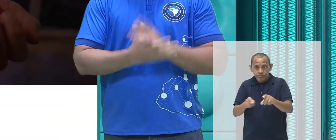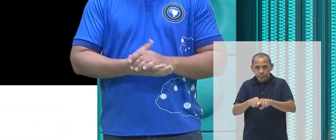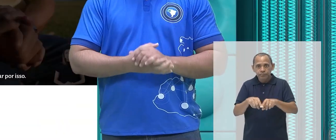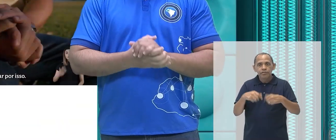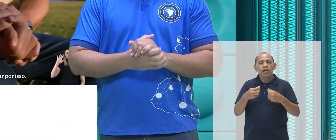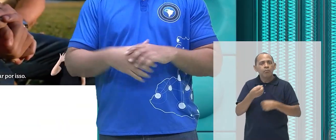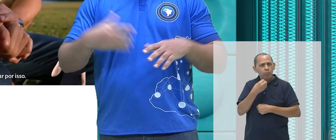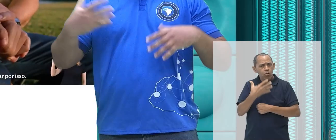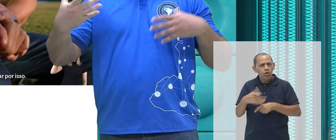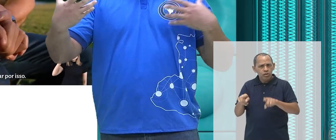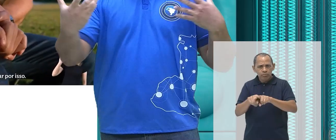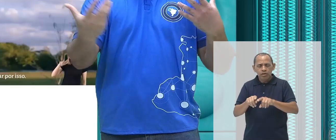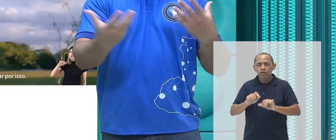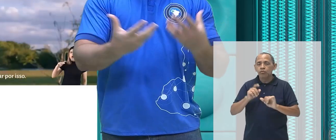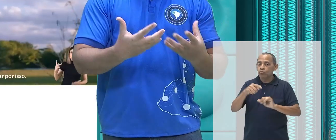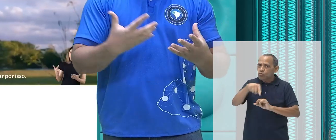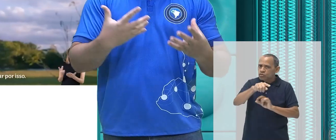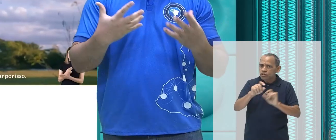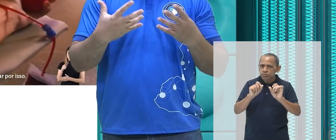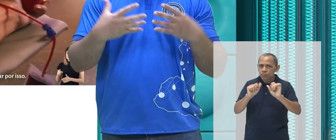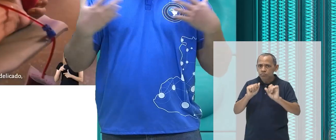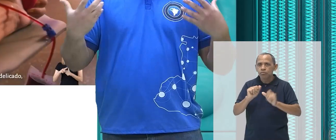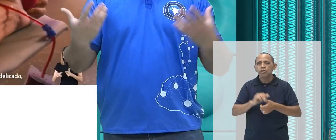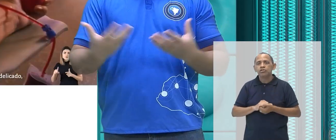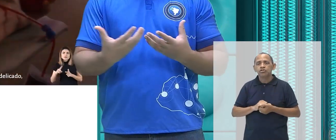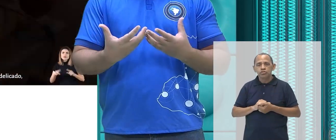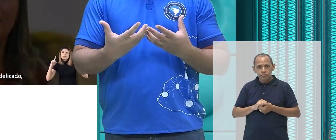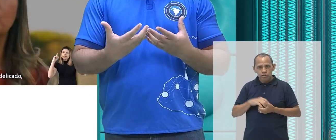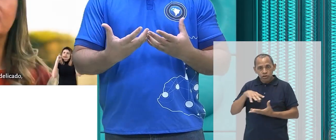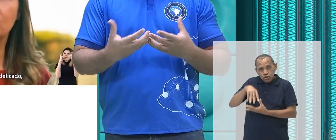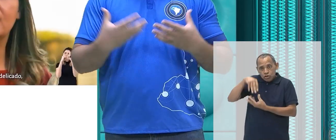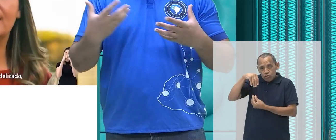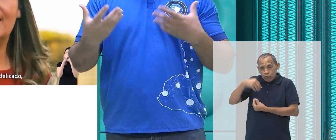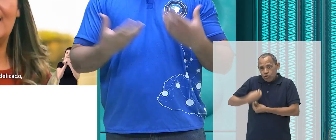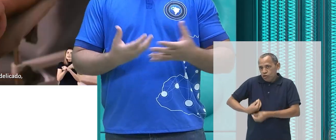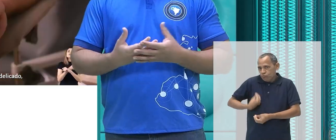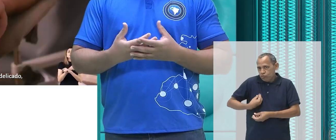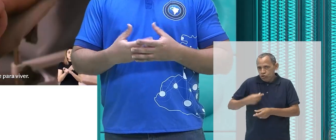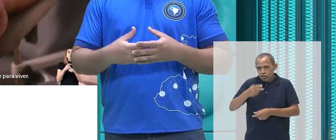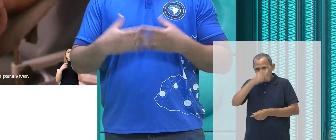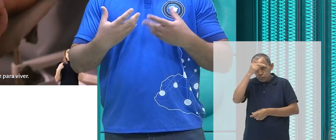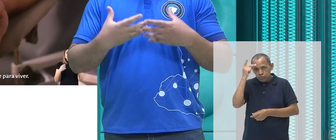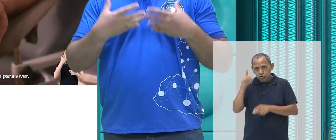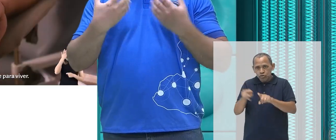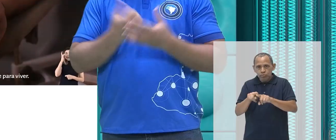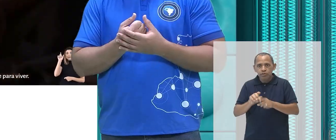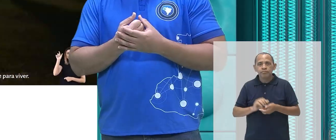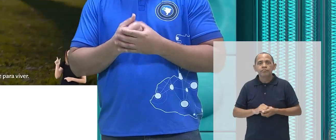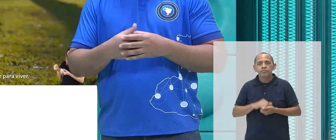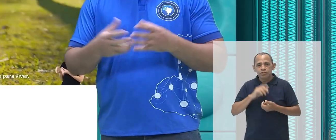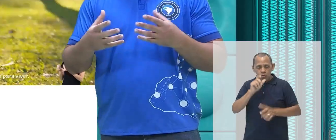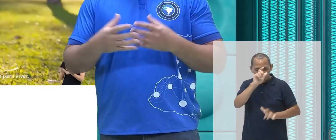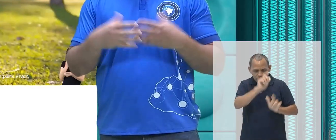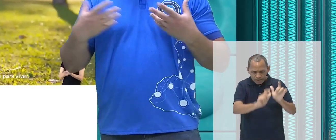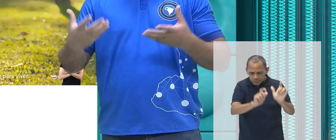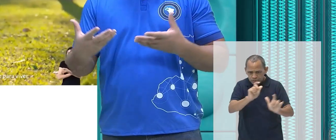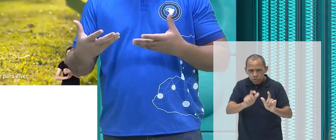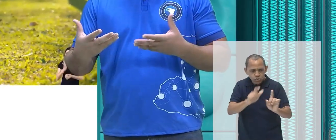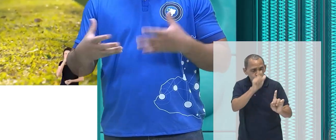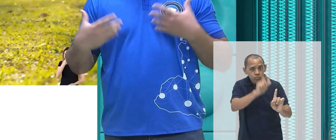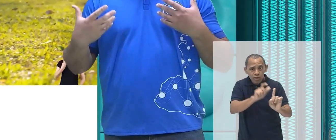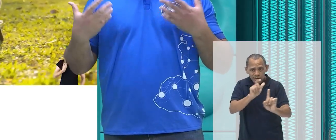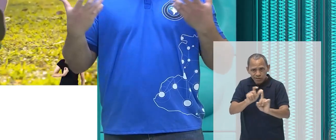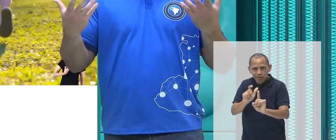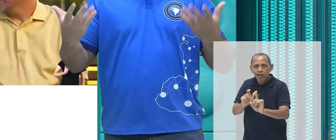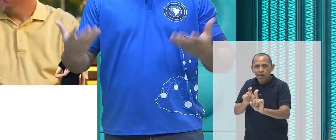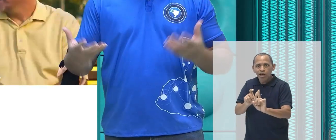pode salvar vidas. Então, a atuação dos personagens também é importante. Eles não aparecem com a cara fechada ou